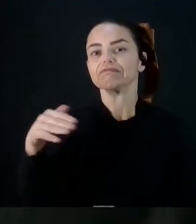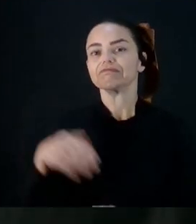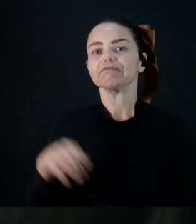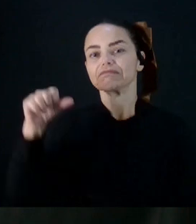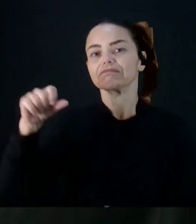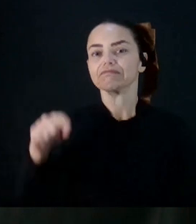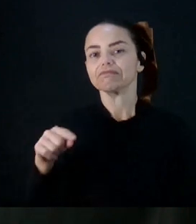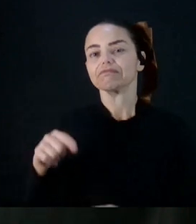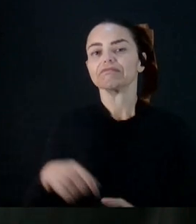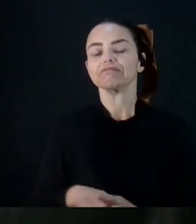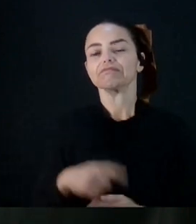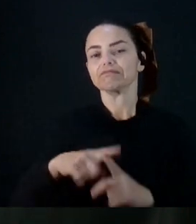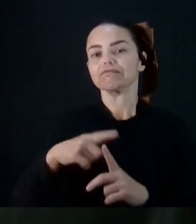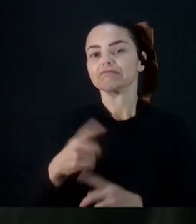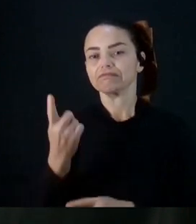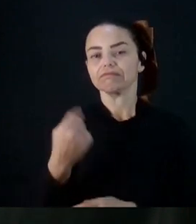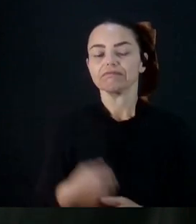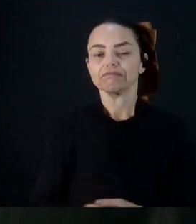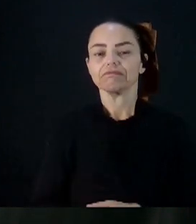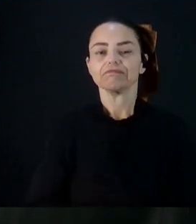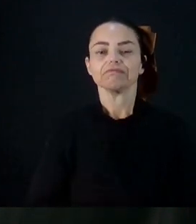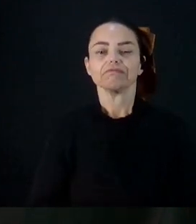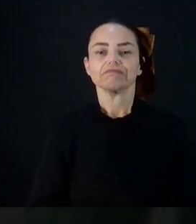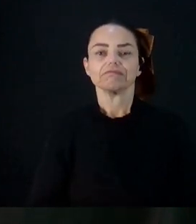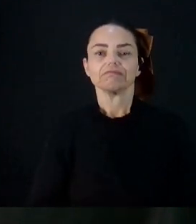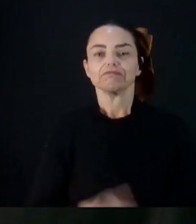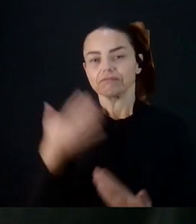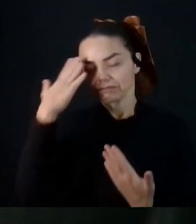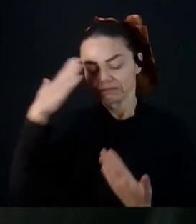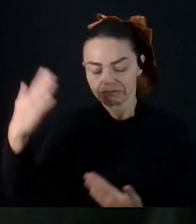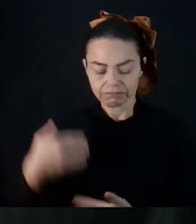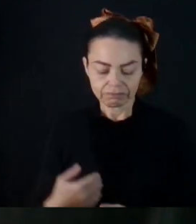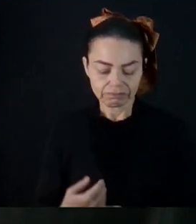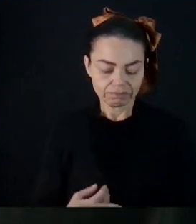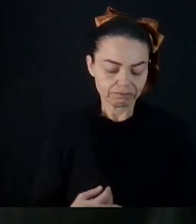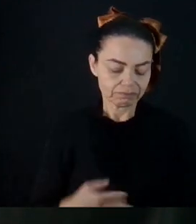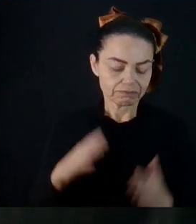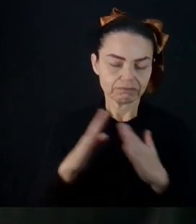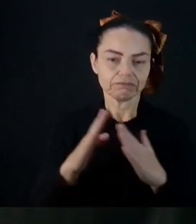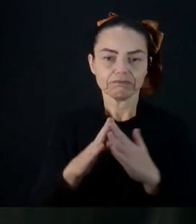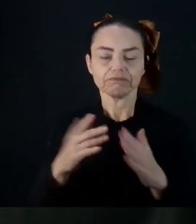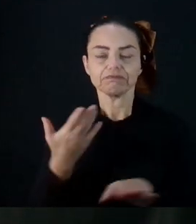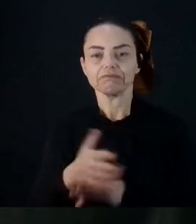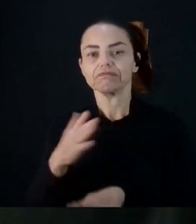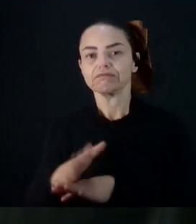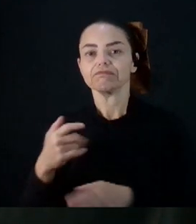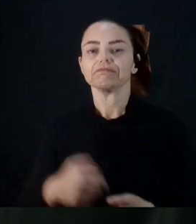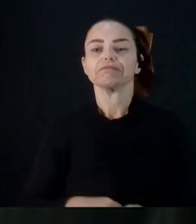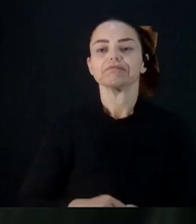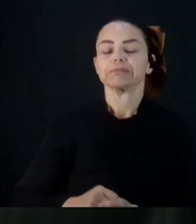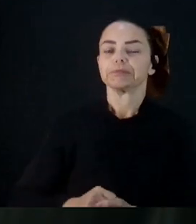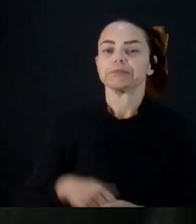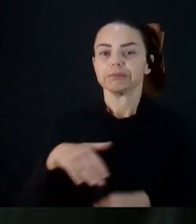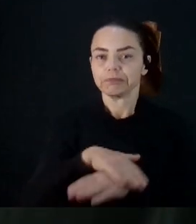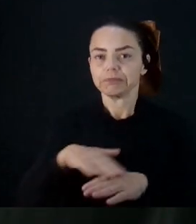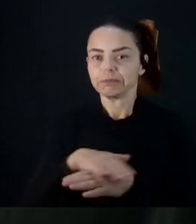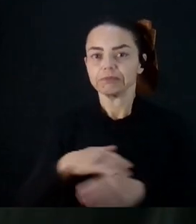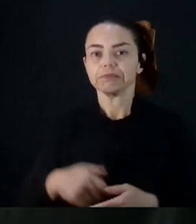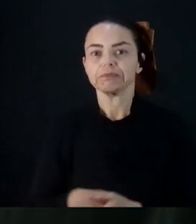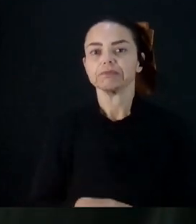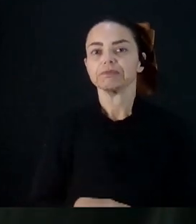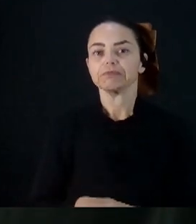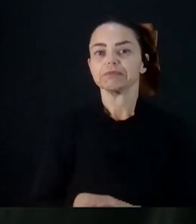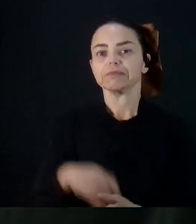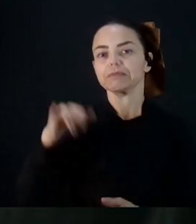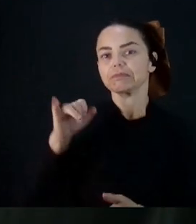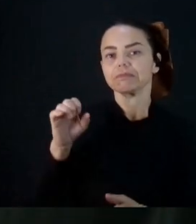mais uma produção, vamos ver quem está conosco, a gente agradece, viu? Você que está em casa, participando com a gente, conversando conosco, Isabela Costa do